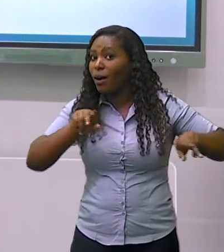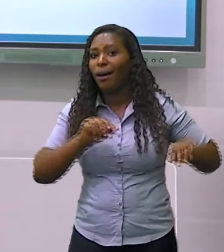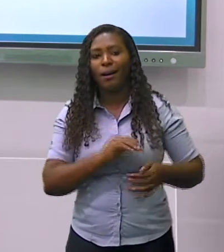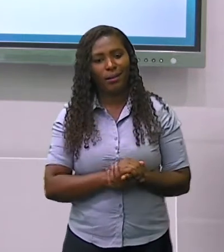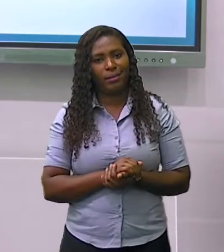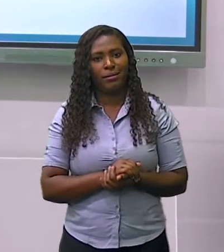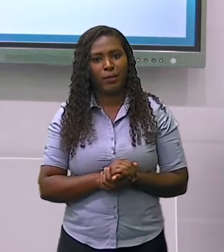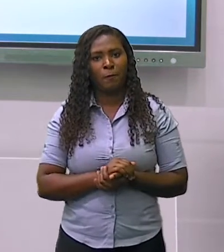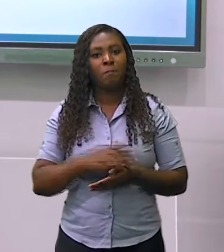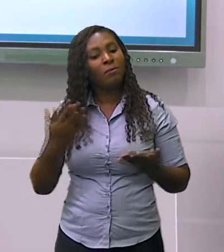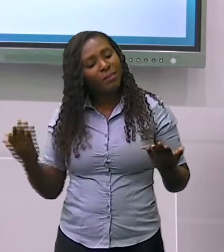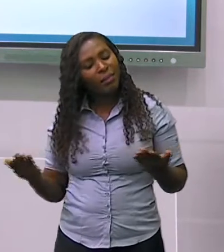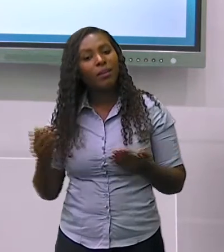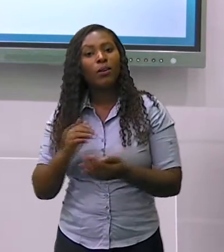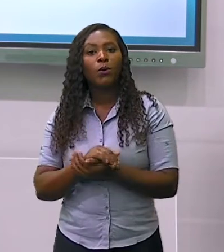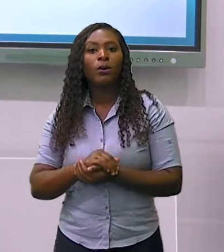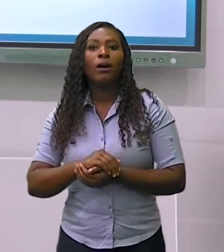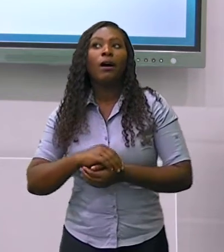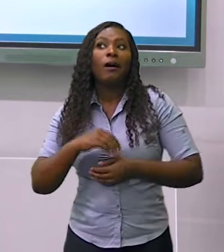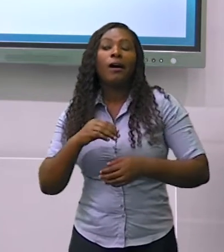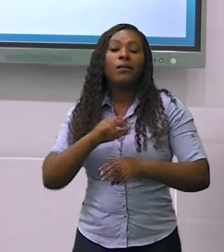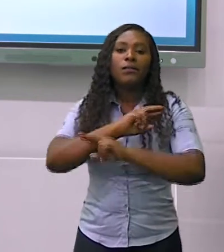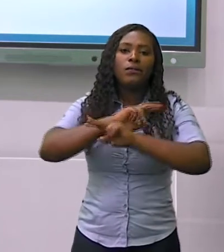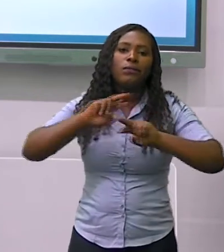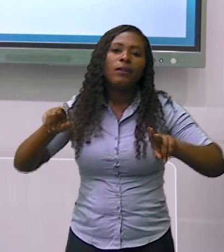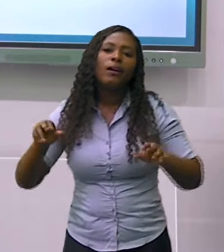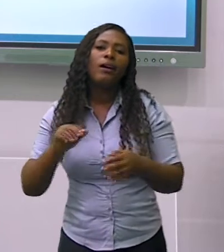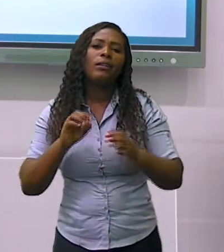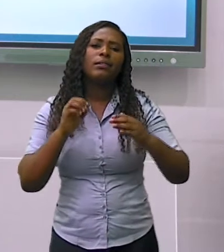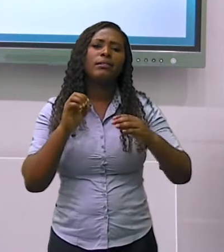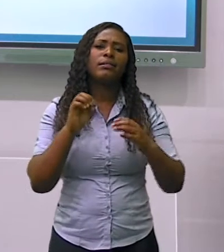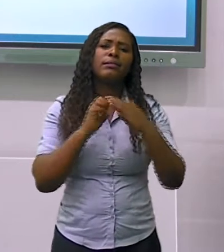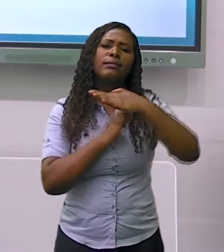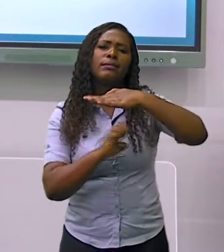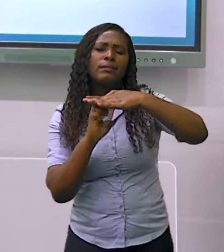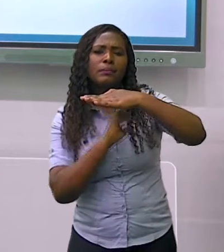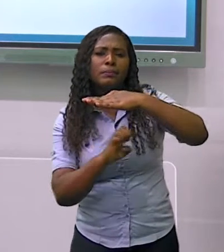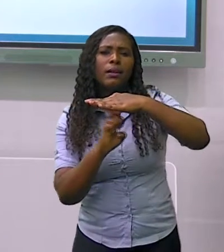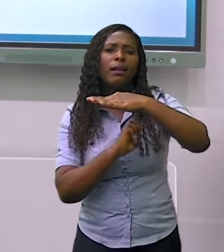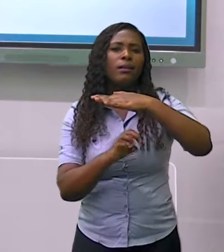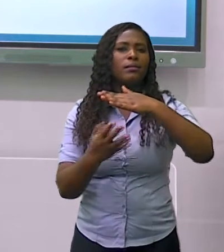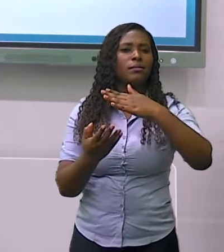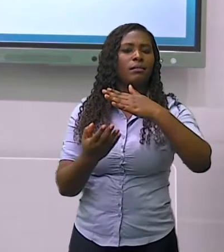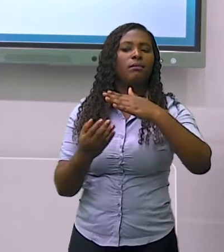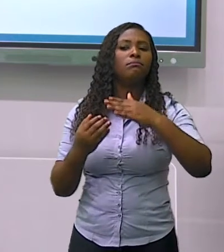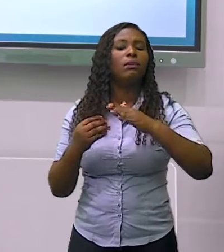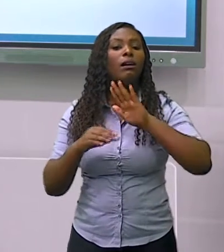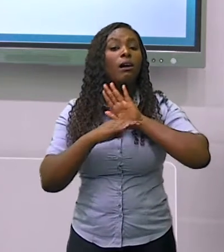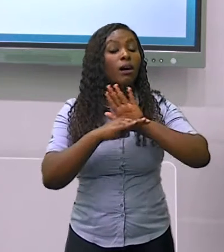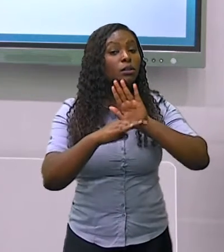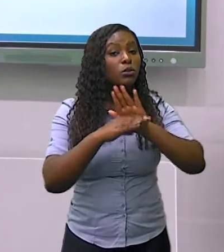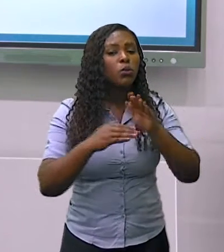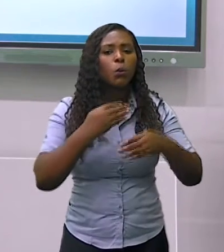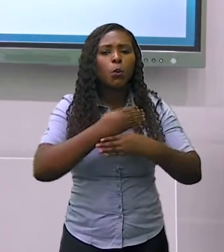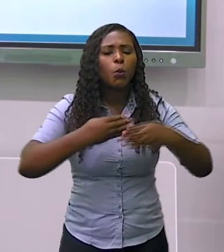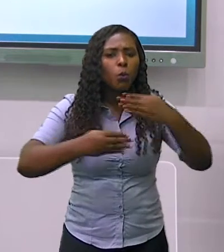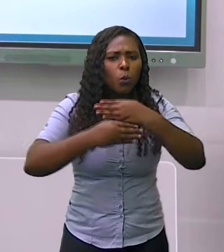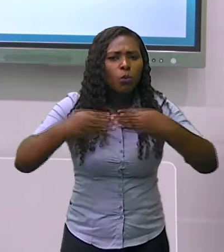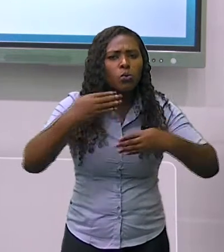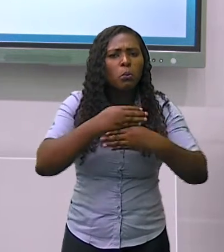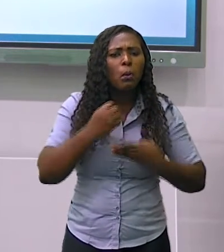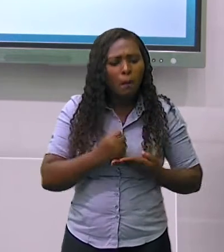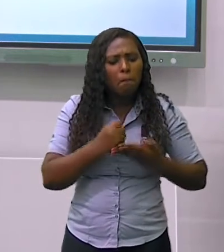apoio de grandes empresas para a construção e, com isso, favoreceu